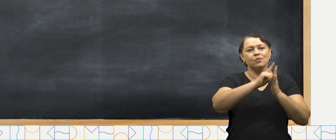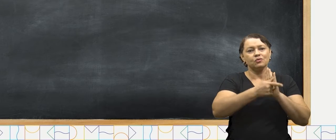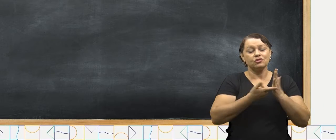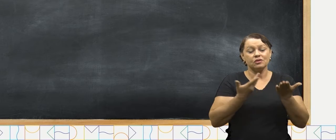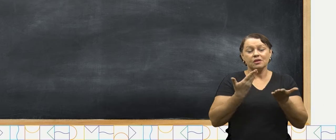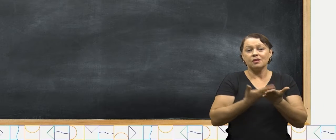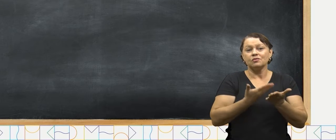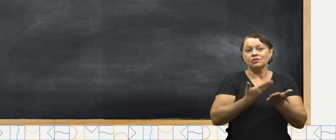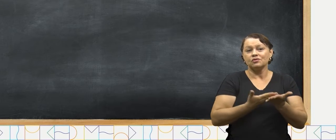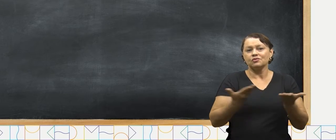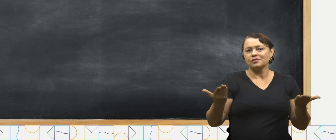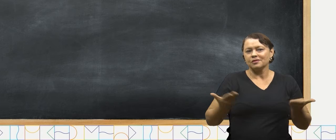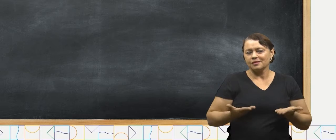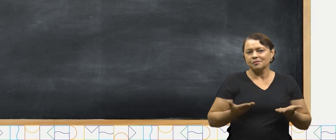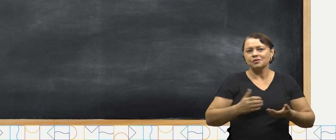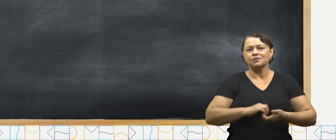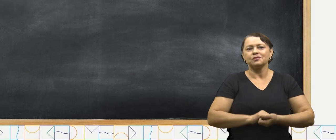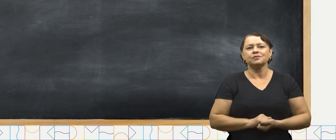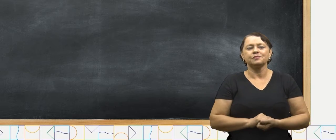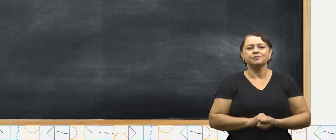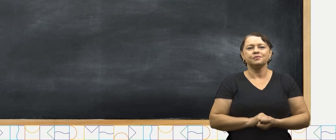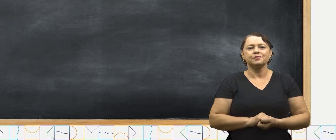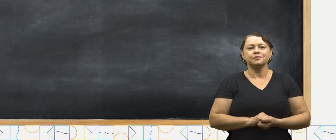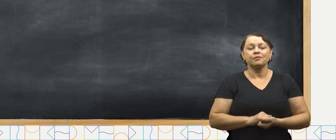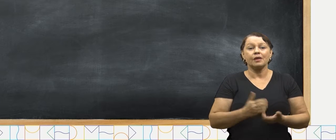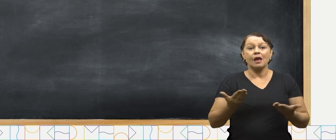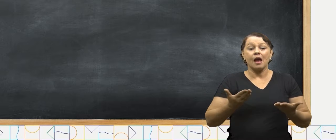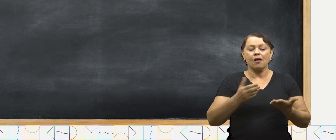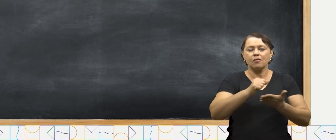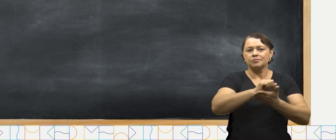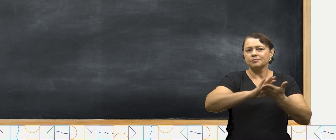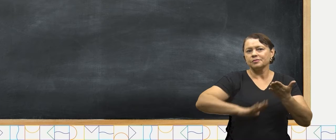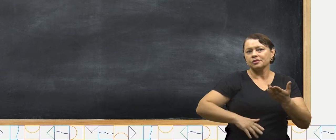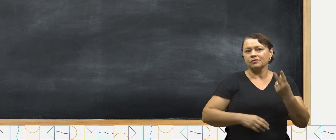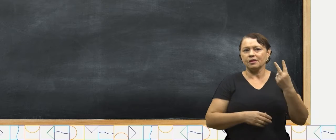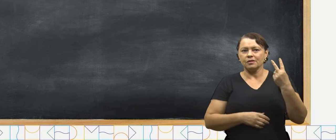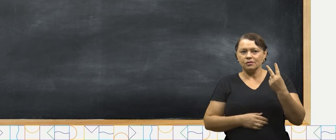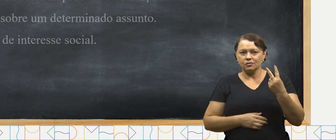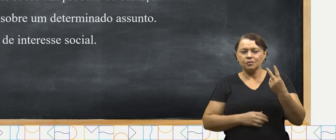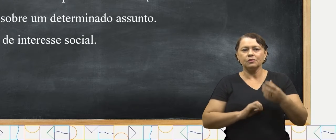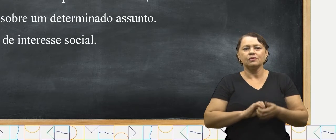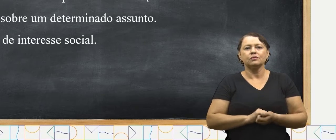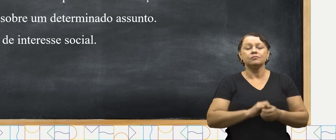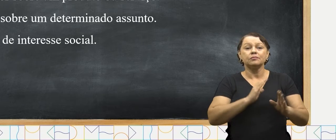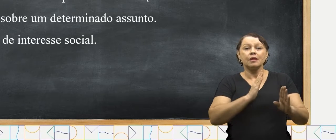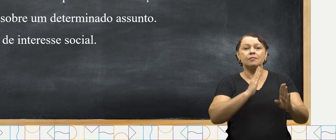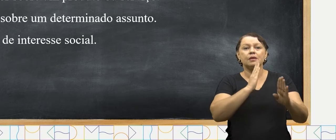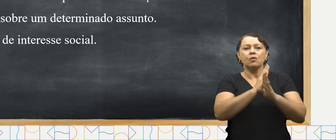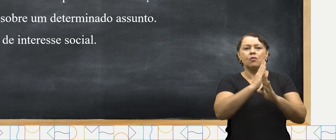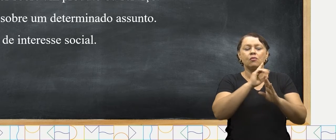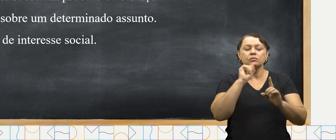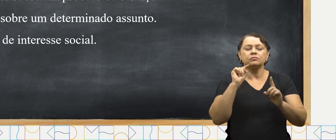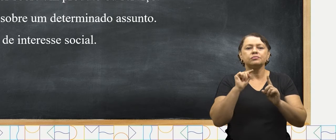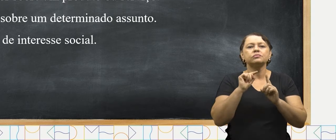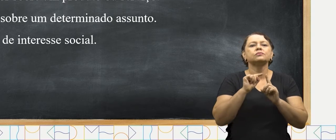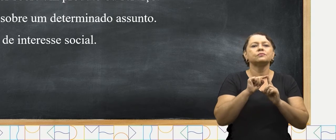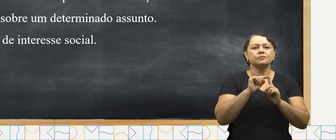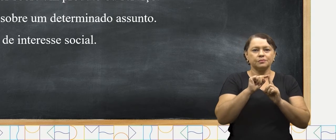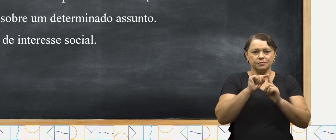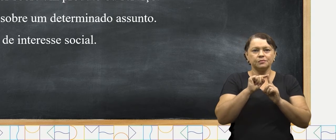gênero que estudamos hoje. Passemos agora para a atividade número 2. Identifique